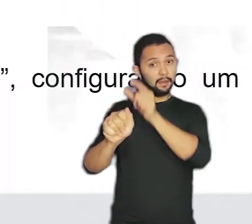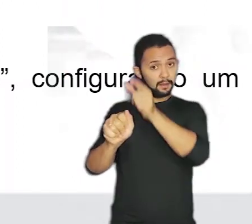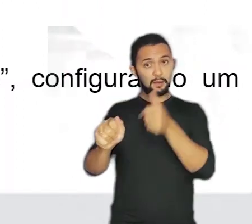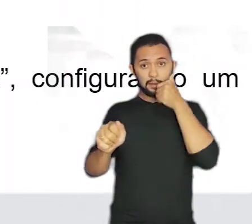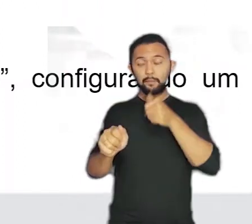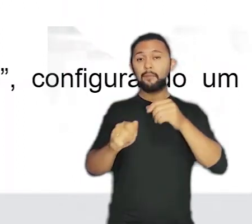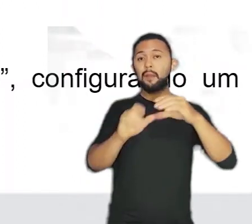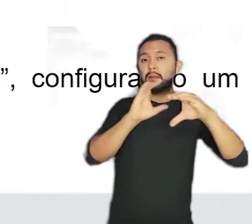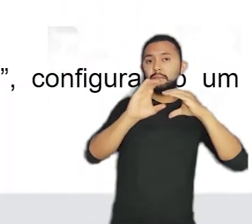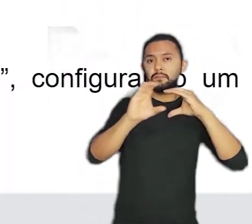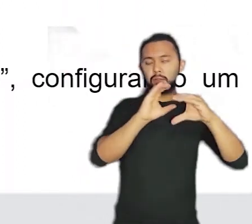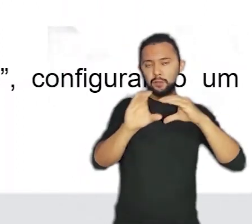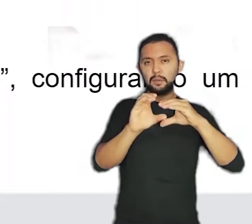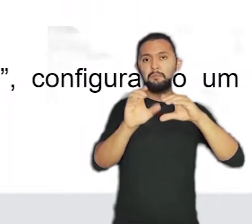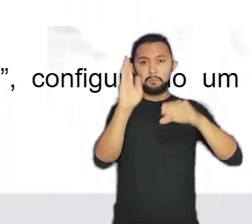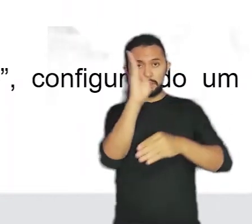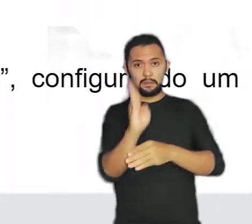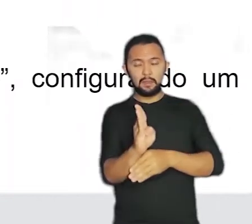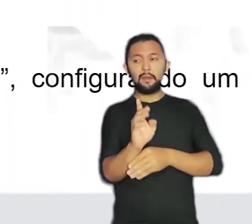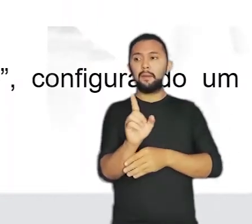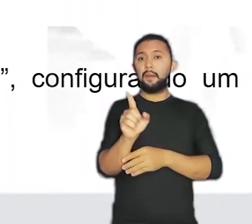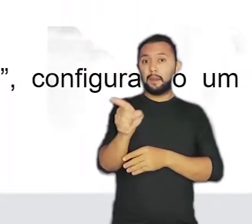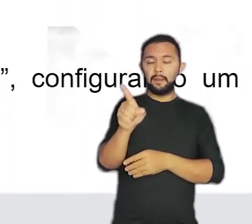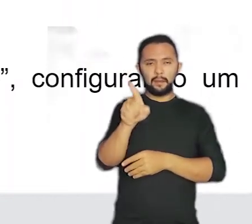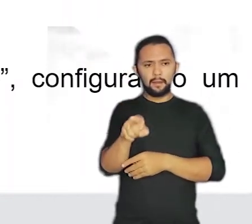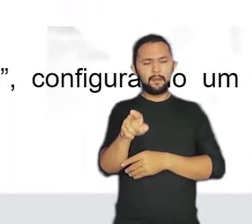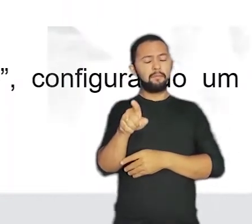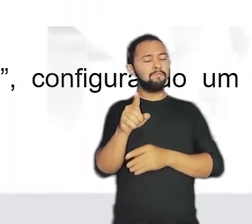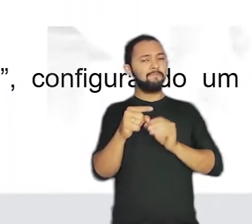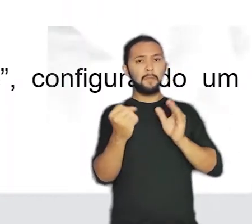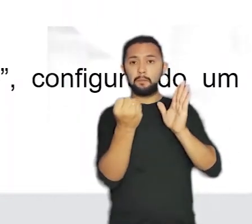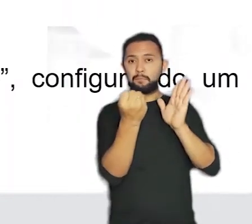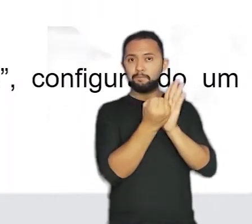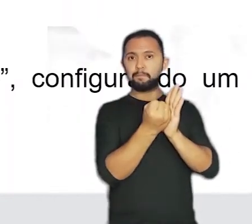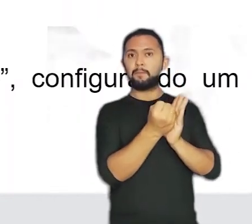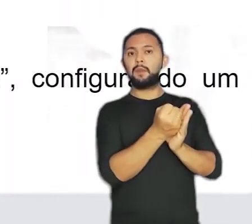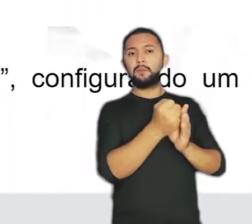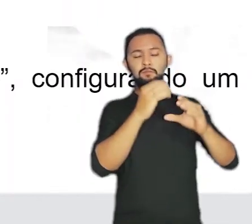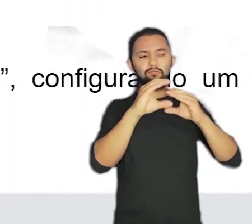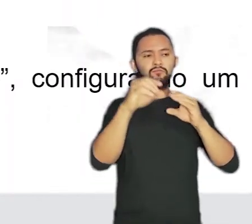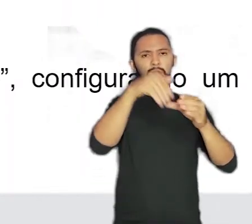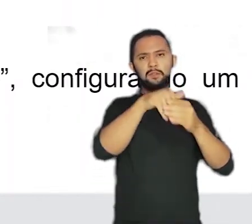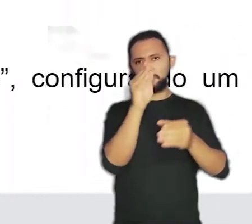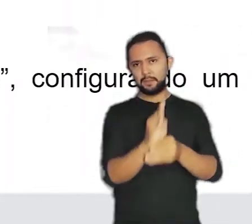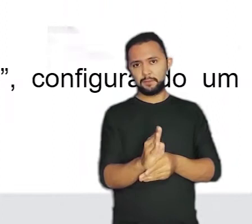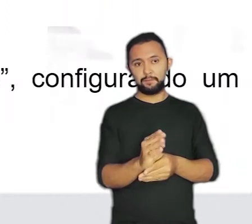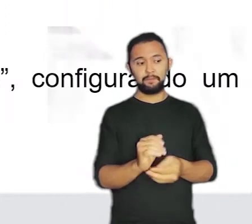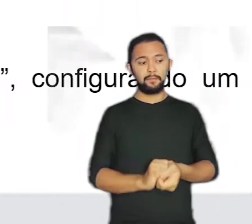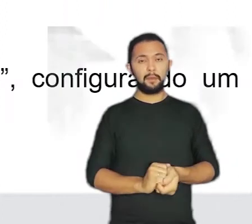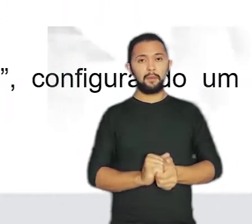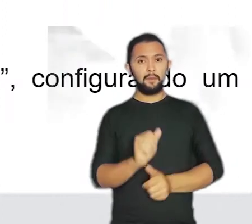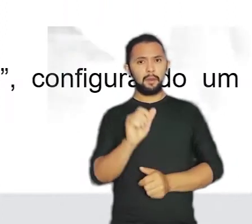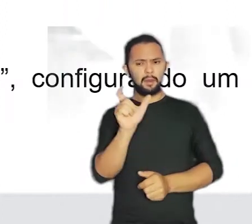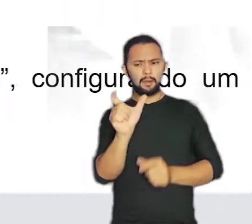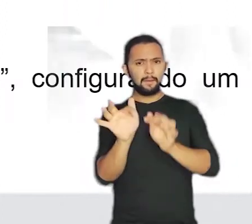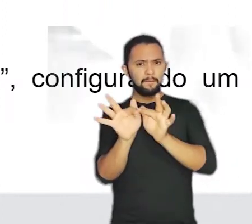da música popular brasileira. Então, eu tenho aqui destacado, ó, cantora brasileira. E aí, na opinião de vocês, cantora